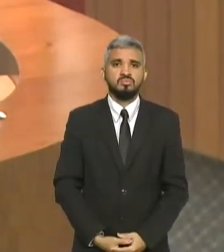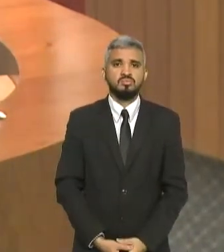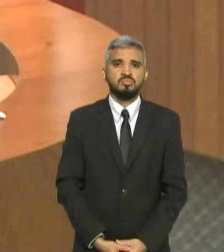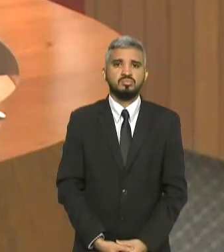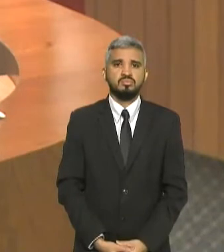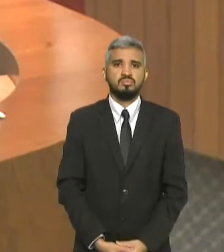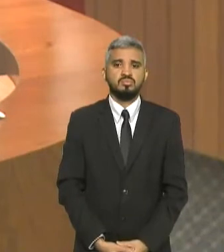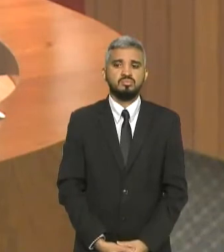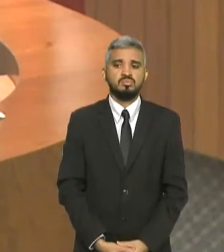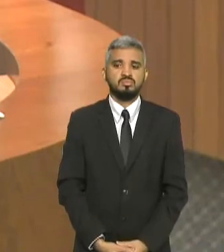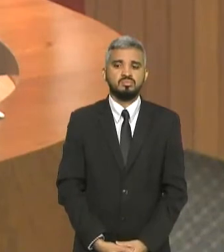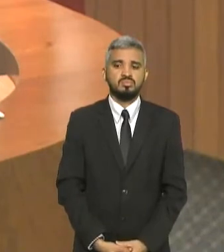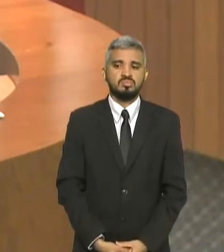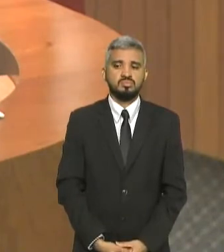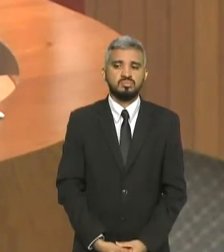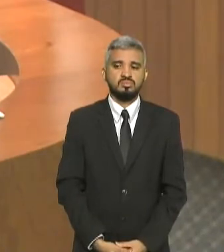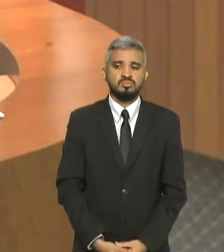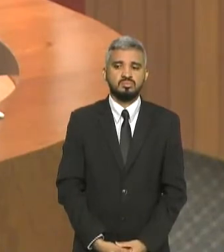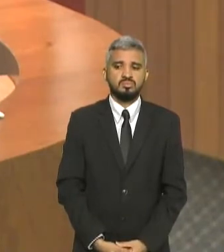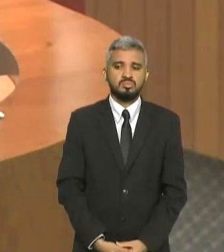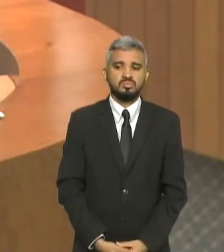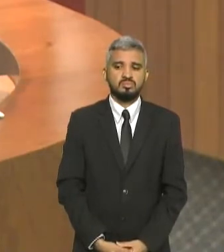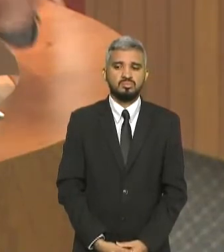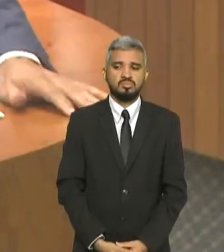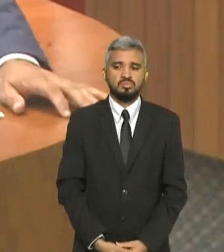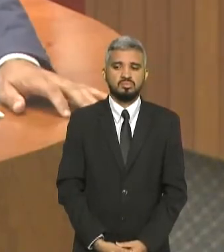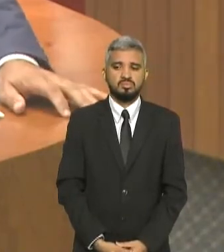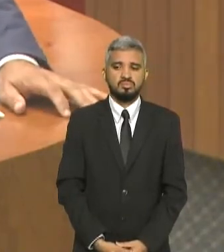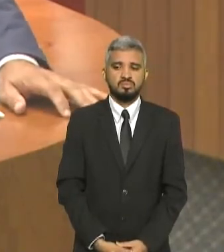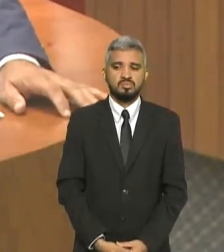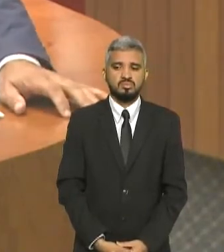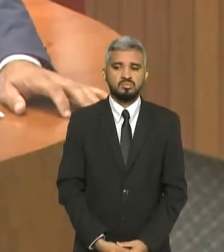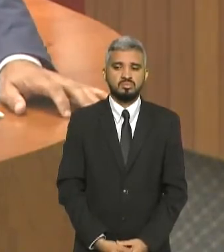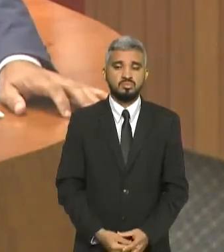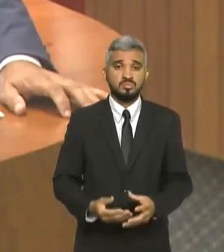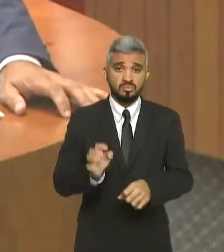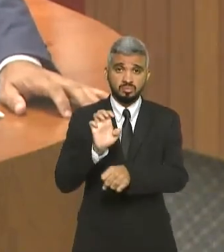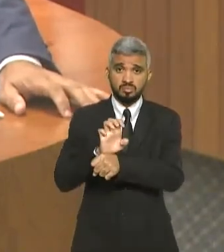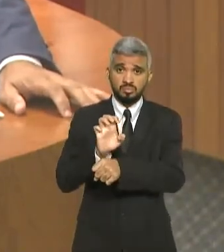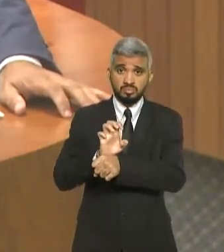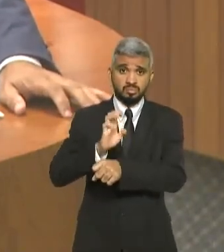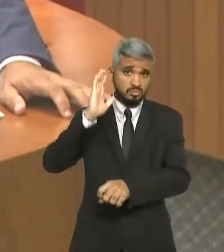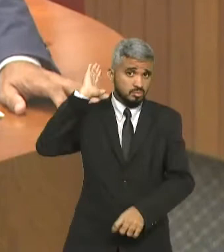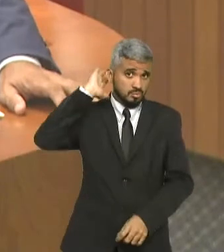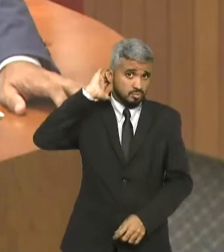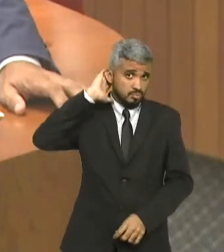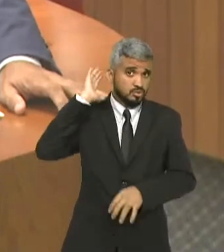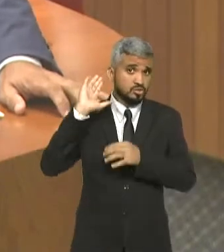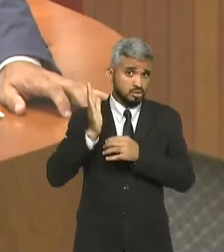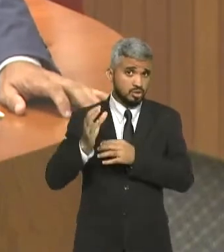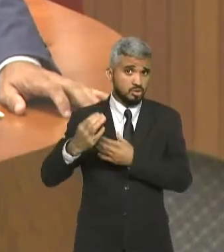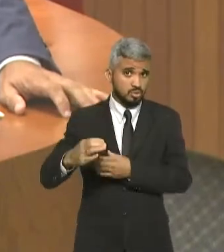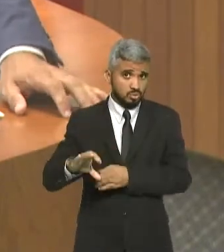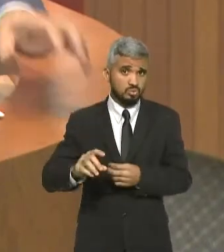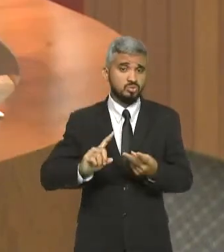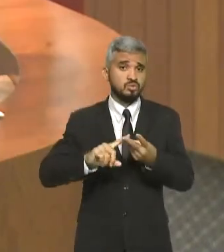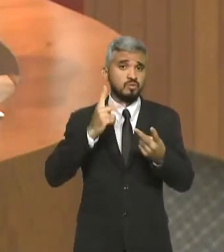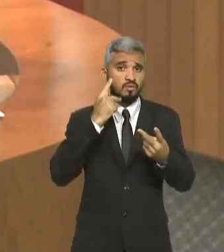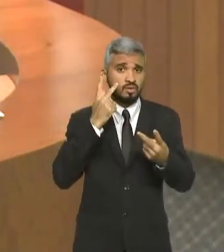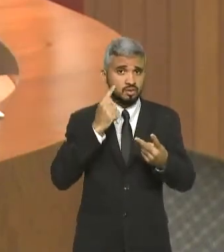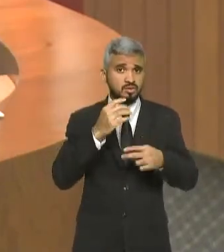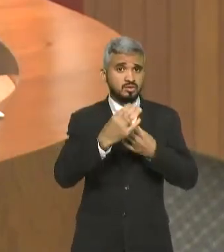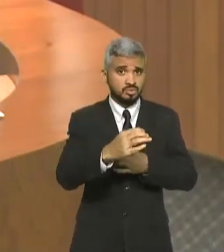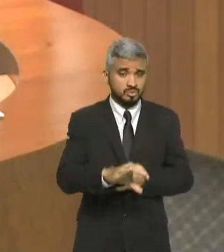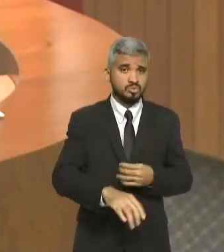Mais um minuto, presidente. Mais um. Só mais um. O estado do Pará fazendo concurso, o estado do Ceará, o estado da